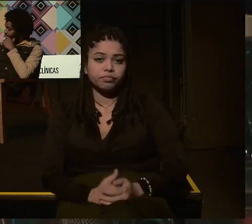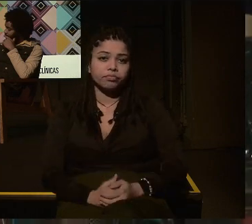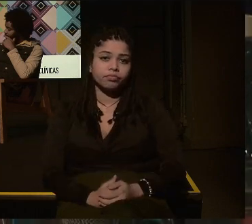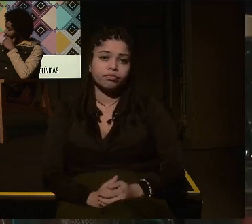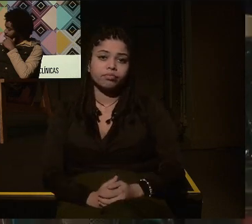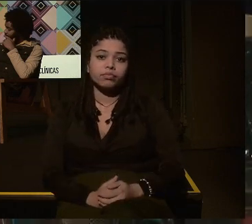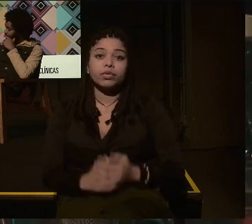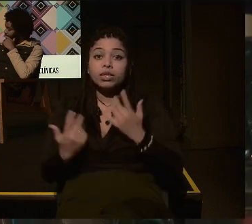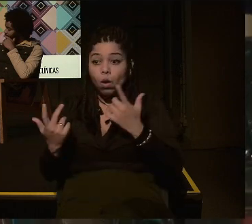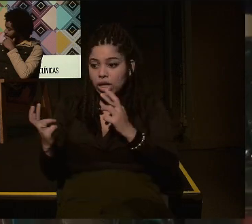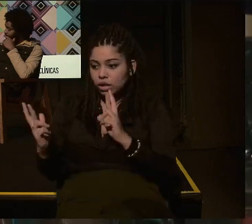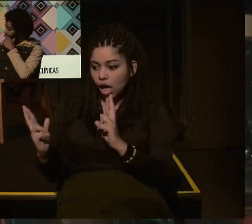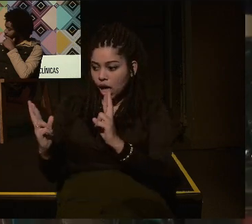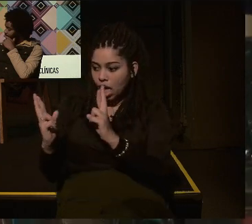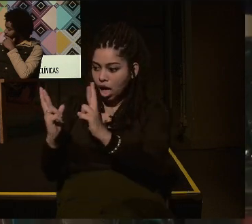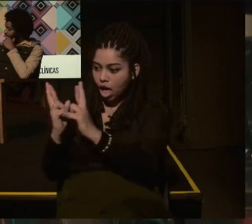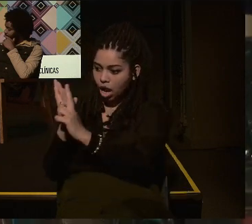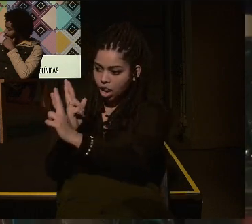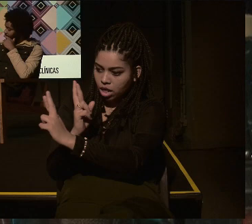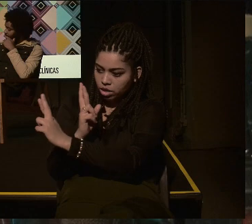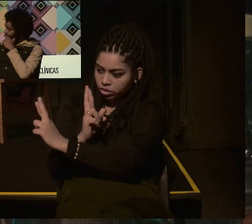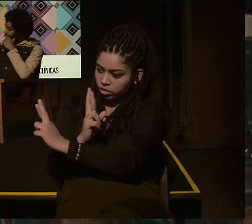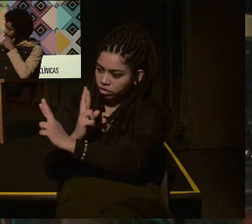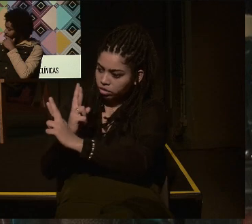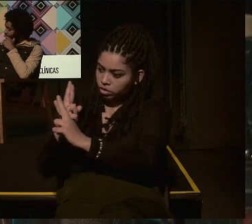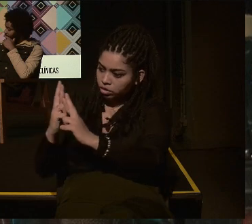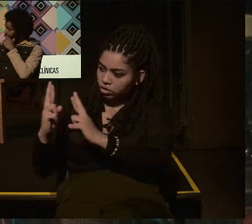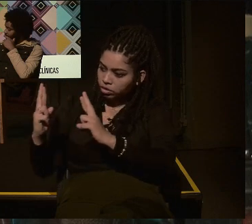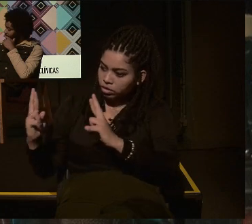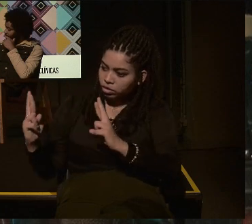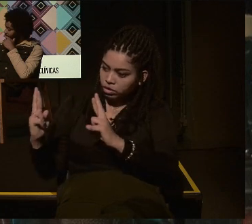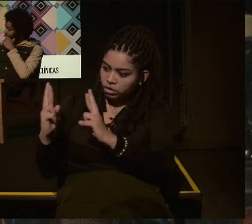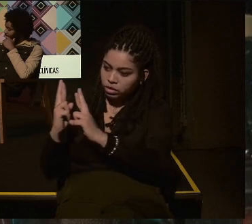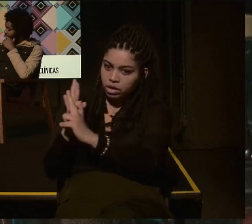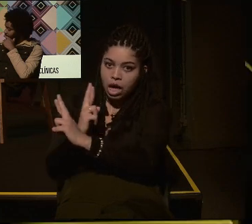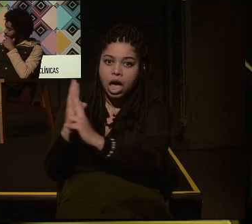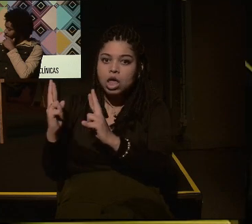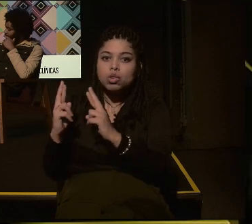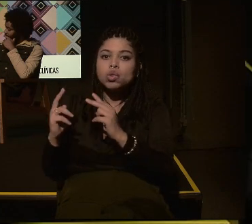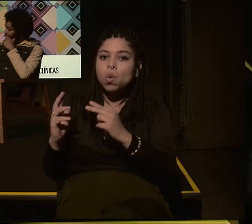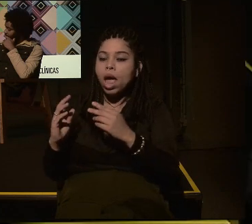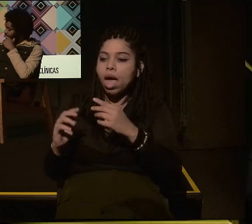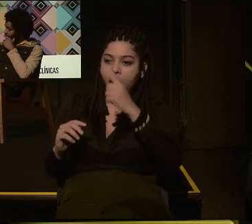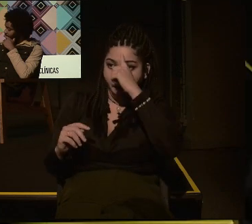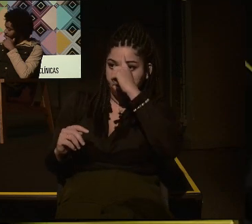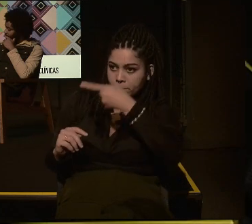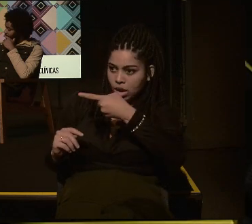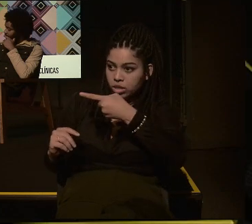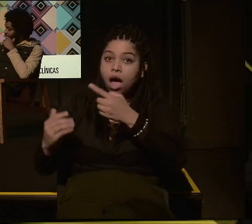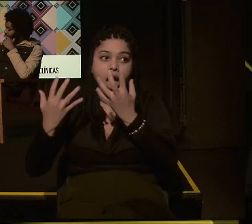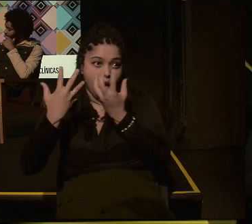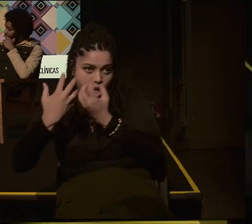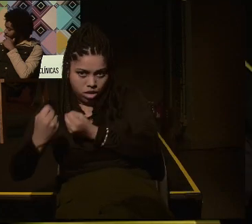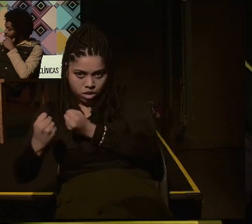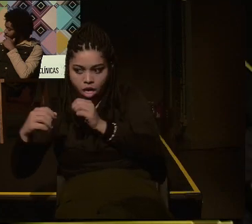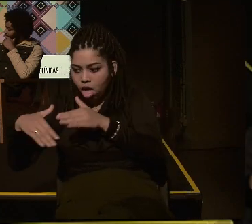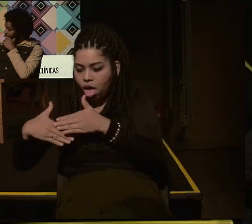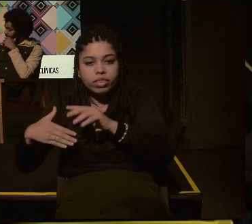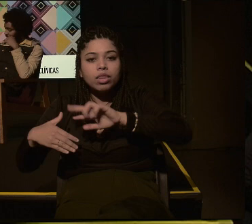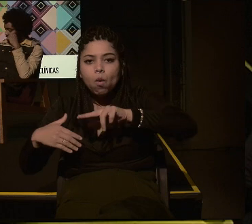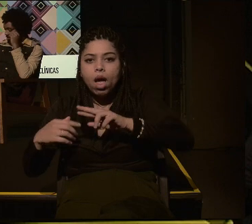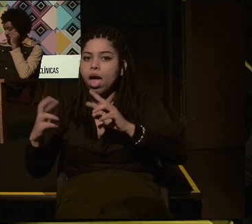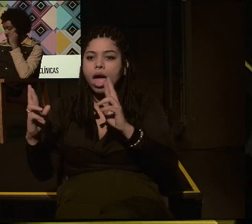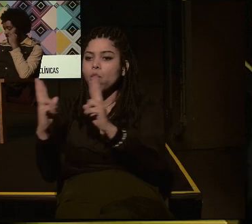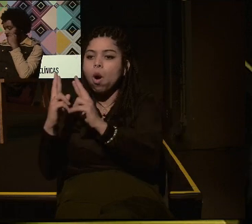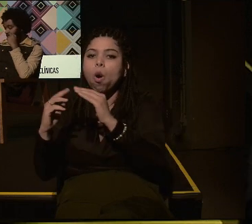Esse vai e vem, ele é desnorteado, ele é ponte, ele é entre, ele é um